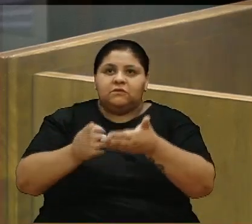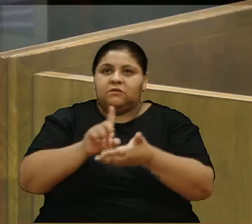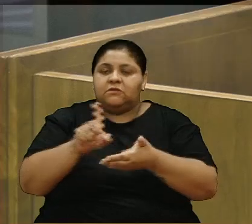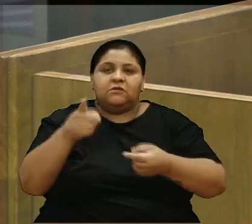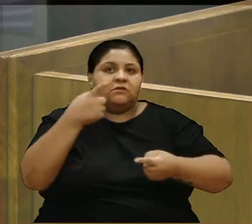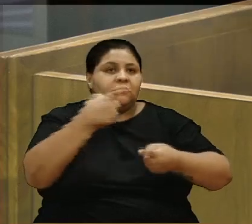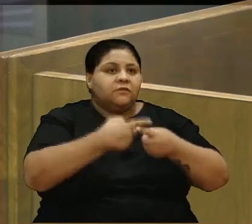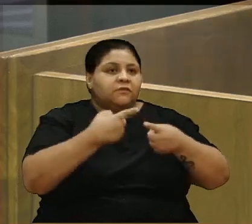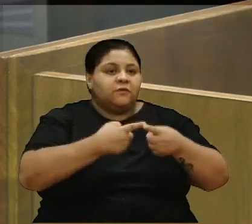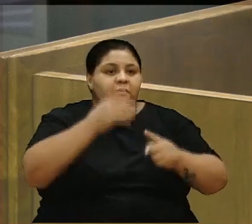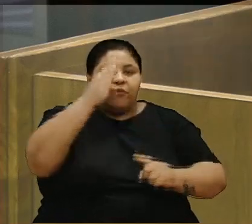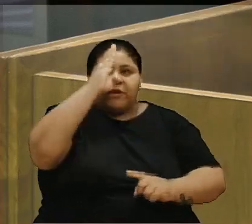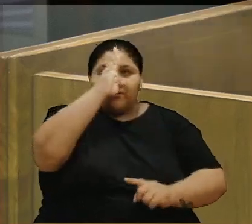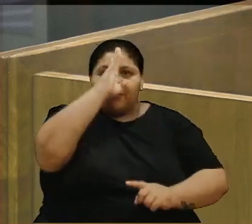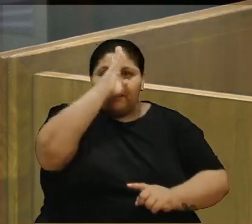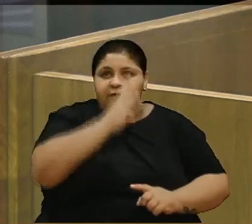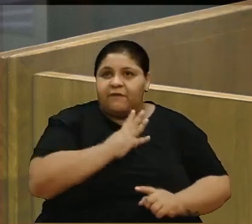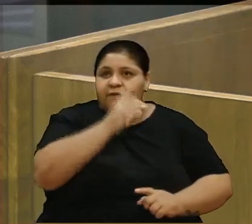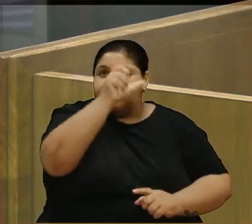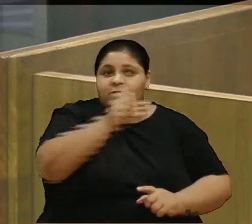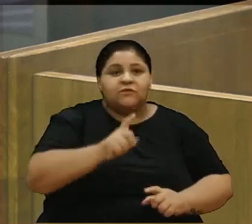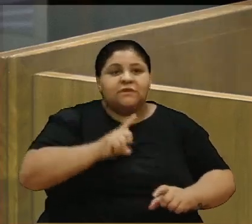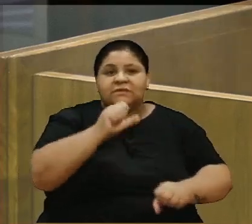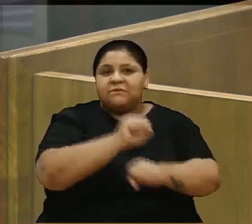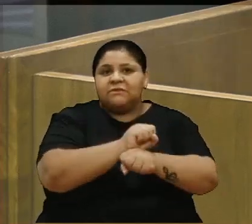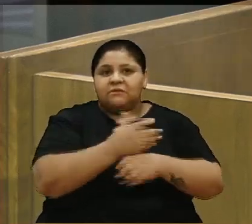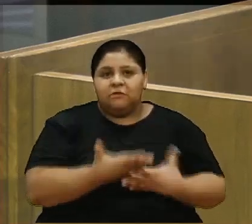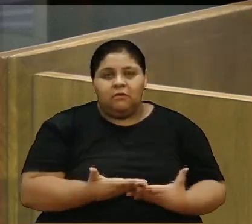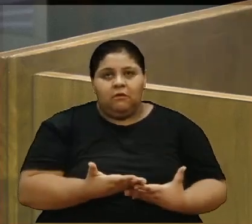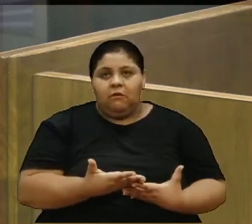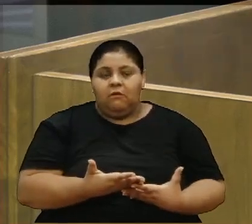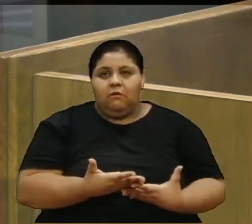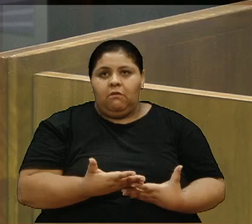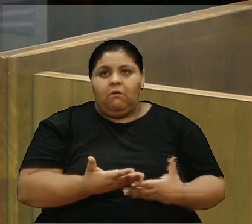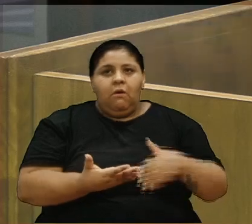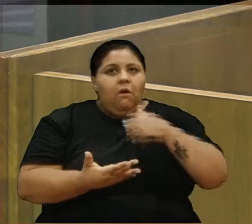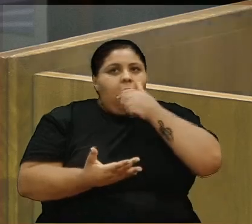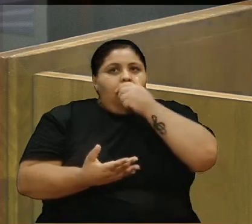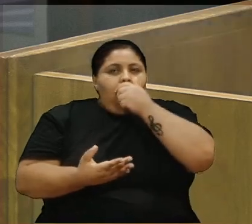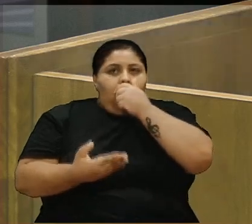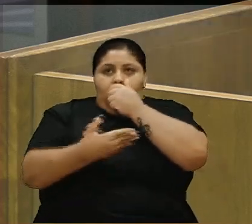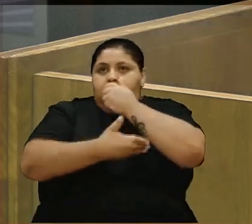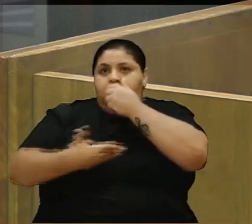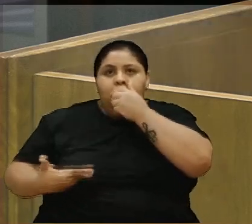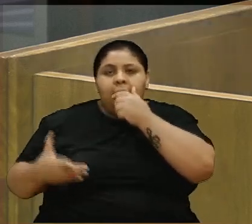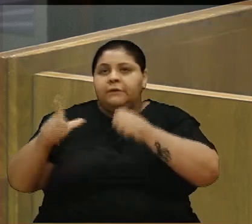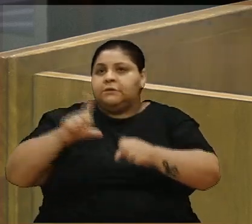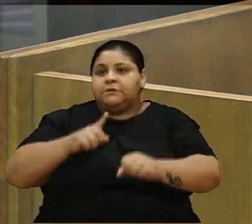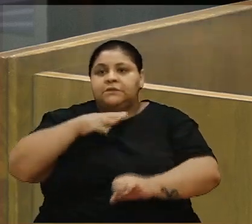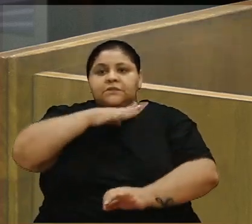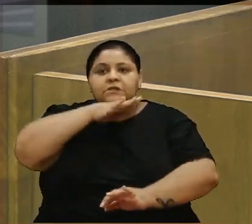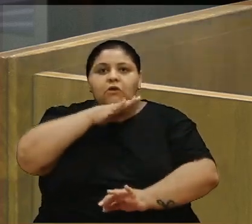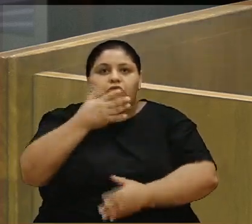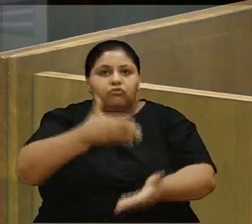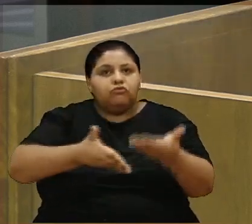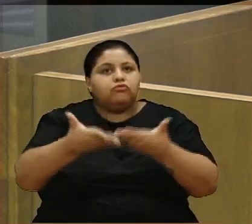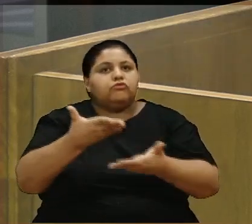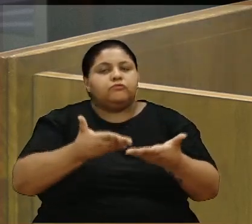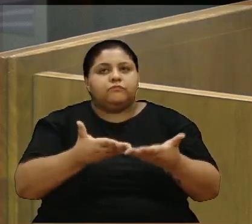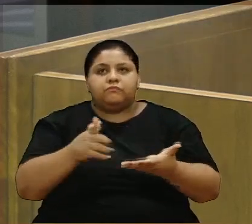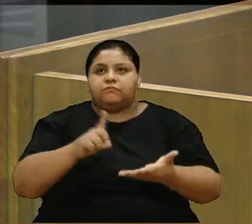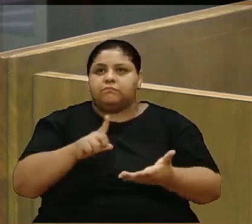é gratuito que a pessoa tem que esperar. Vereadora. Não é porque é público que tem que ser ruim o atendimento. Nós temos que